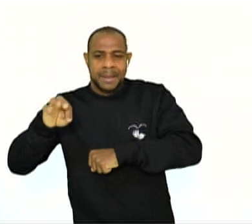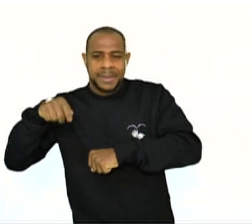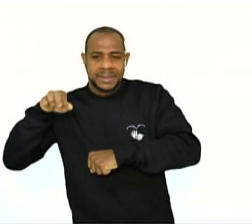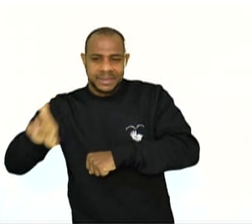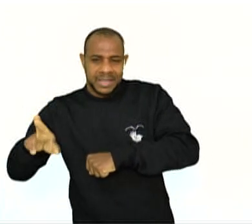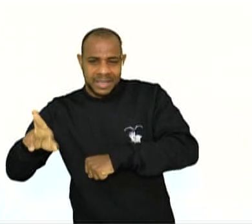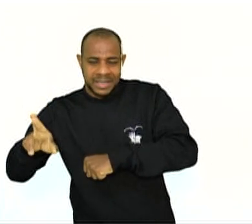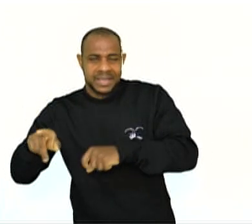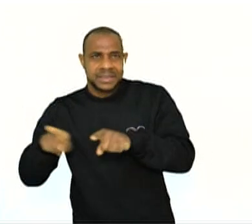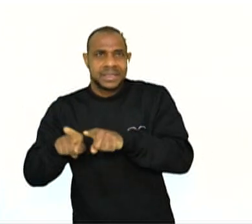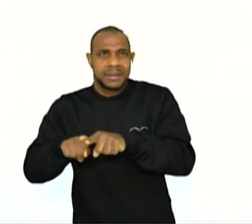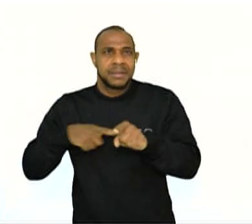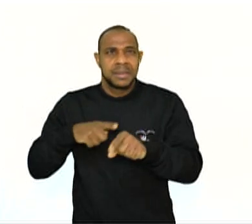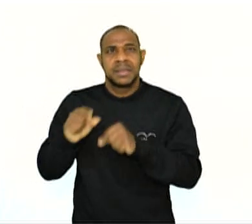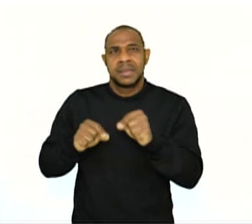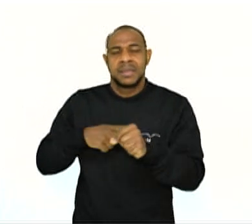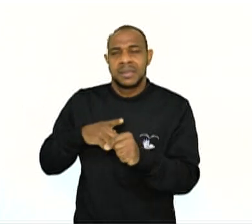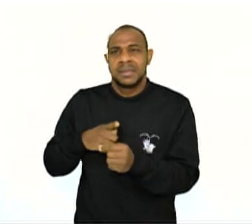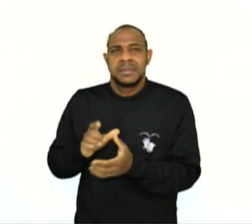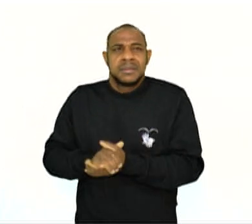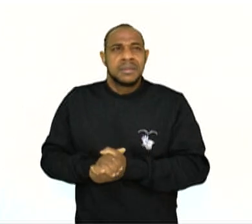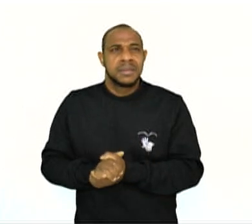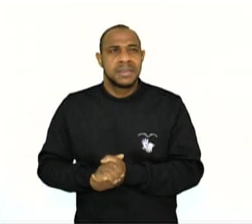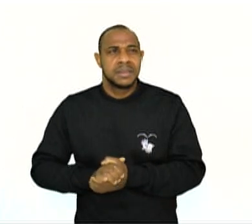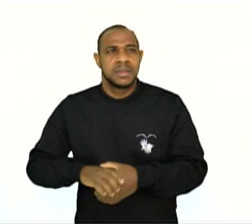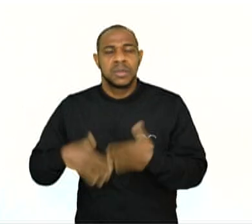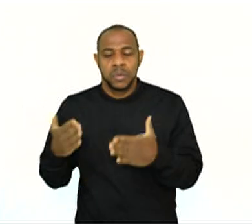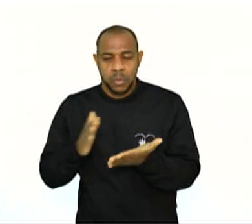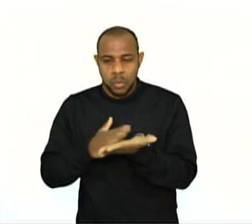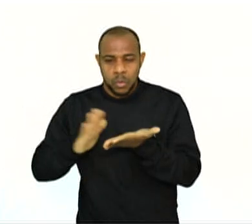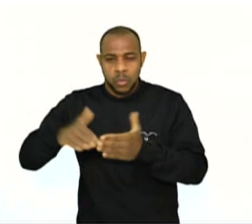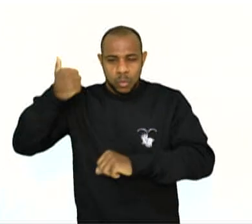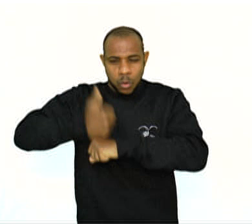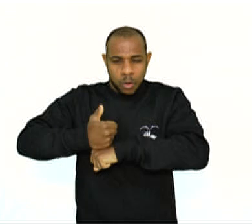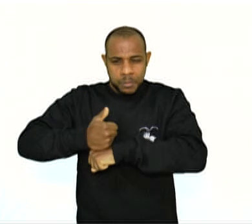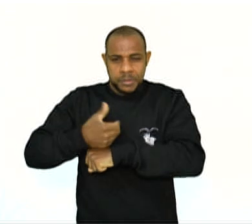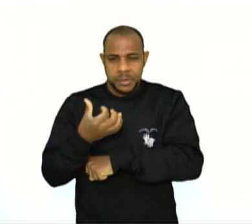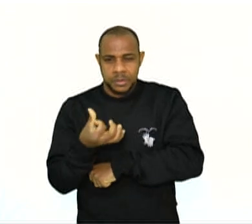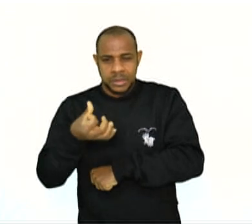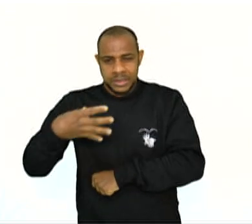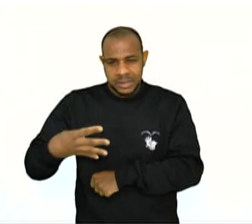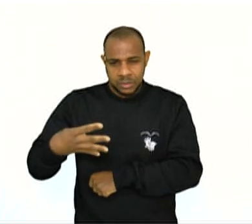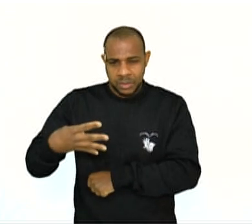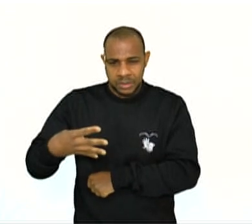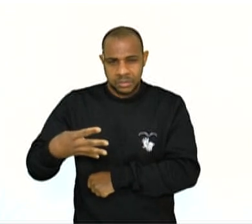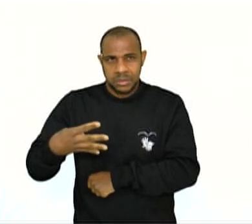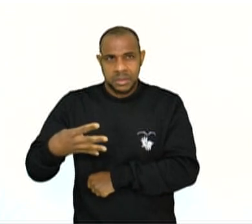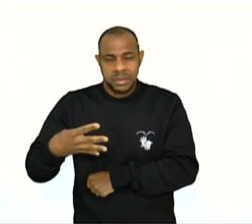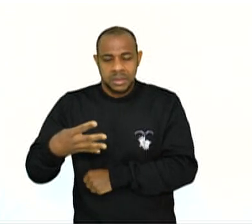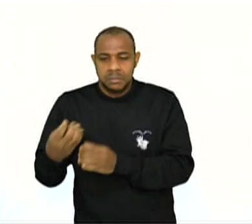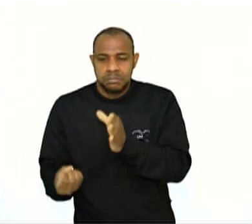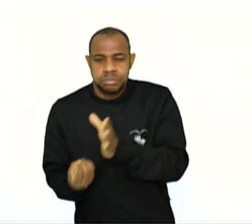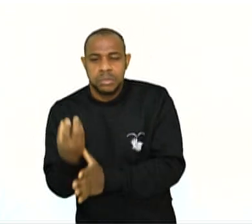por fim, entregou o poder a uma junta militar. O golpe de 1964 destituiu qual presidente do